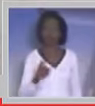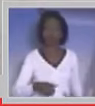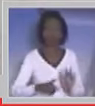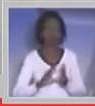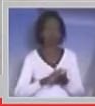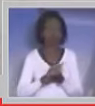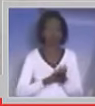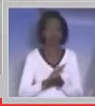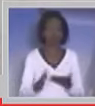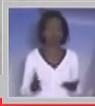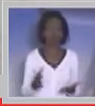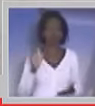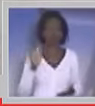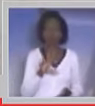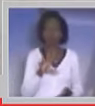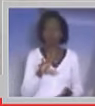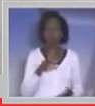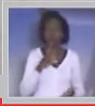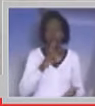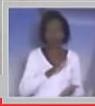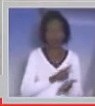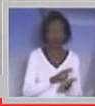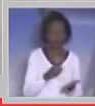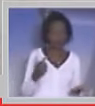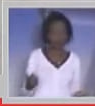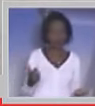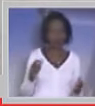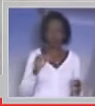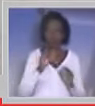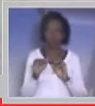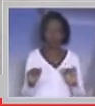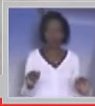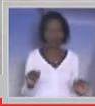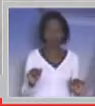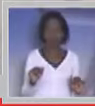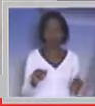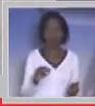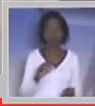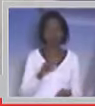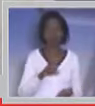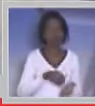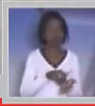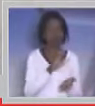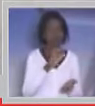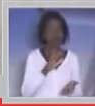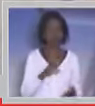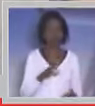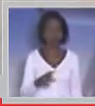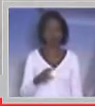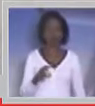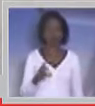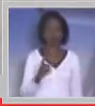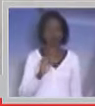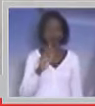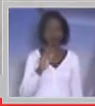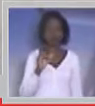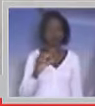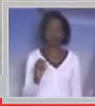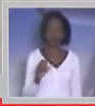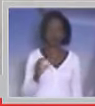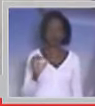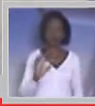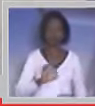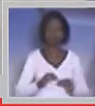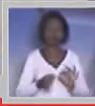no Diário Oficial a exoneração e todos os professores e a prefeitura disse que agora vai contratar